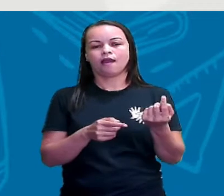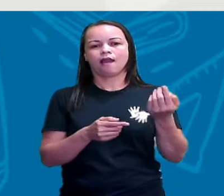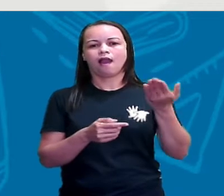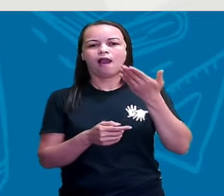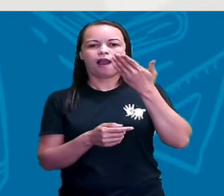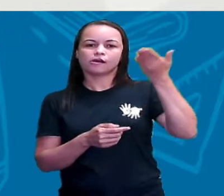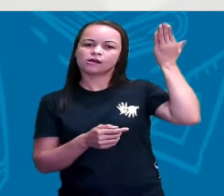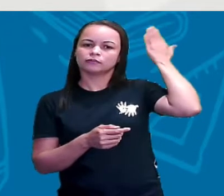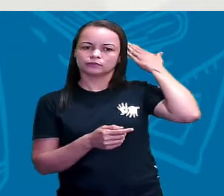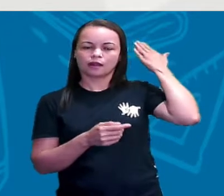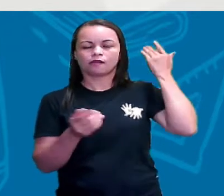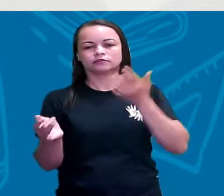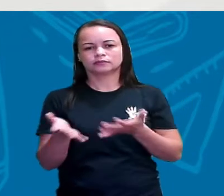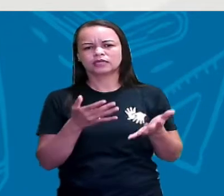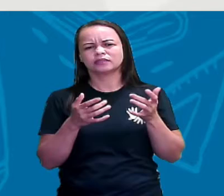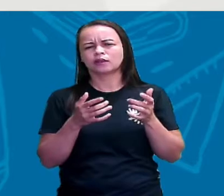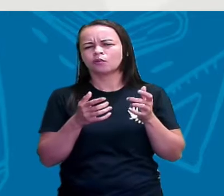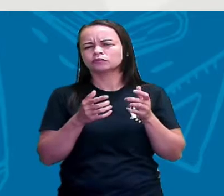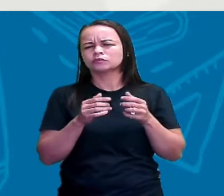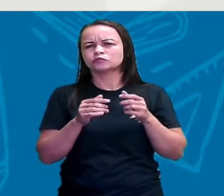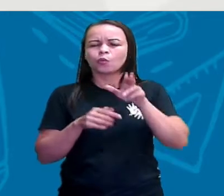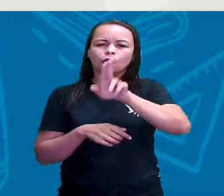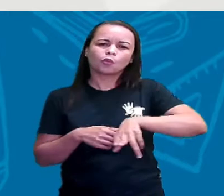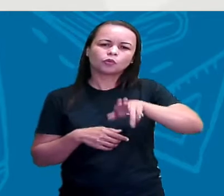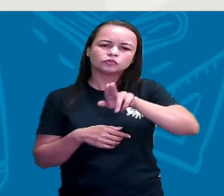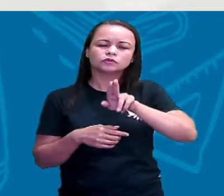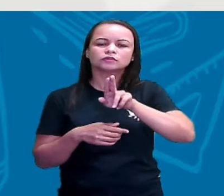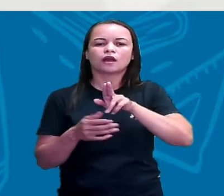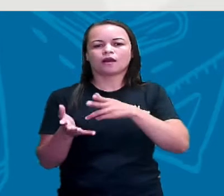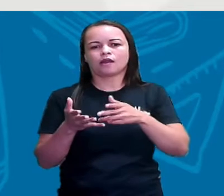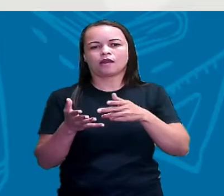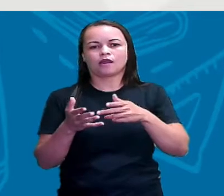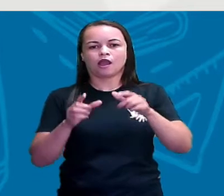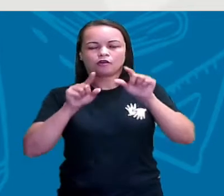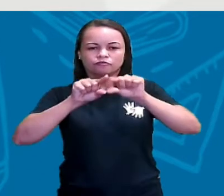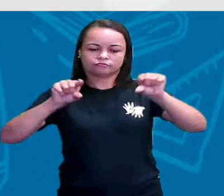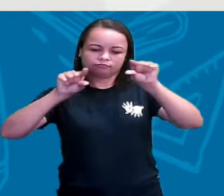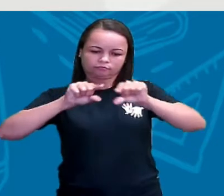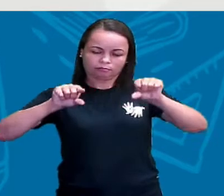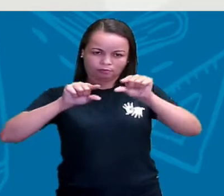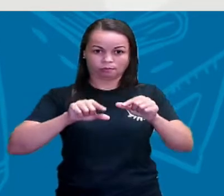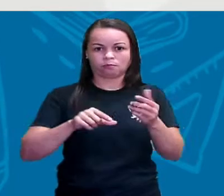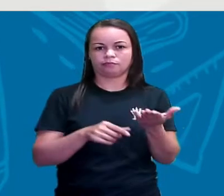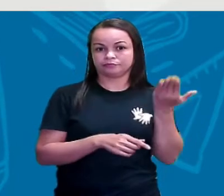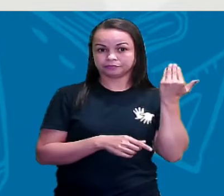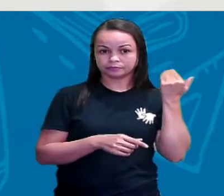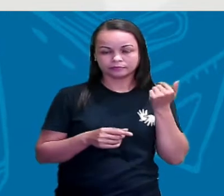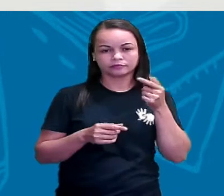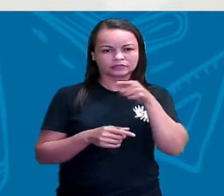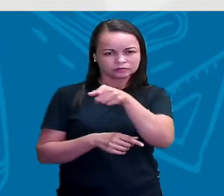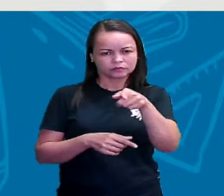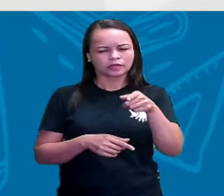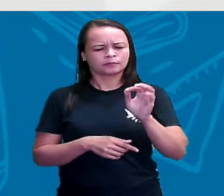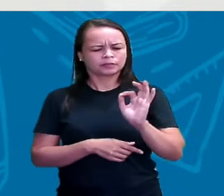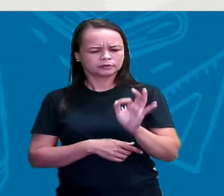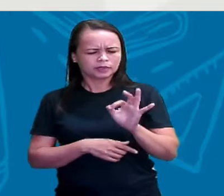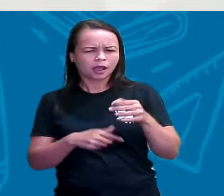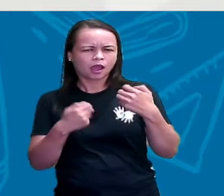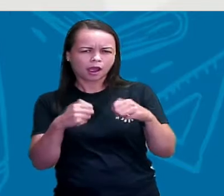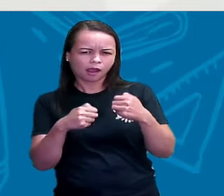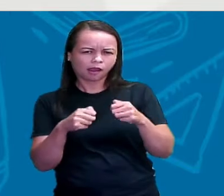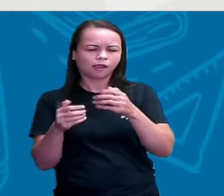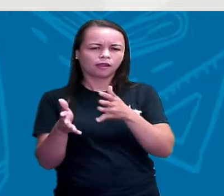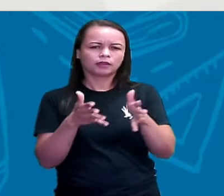Então, quando a gente vai utilizar as frases no passado, uma dica é: você vai ter certeza que a tua frase está